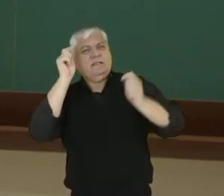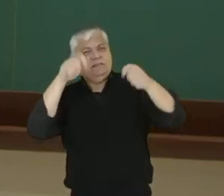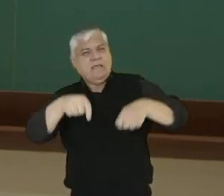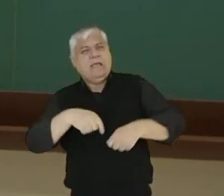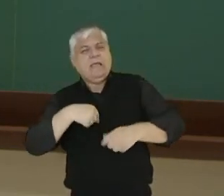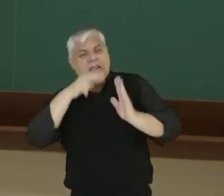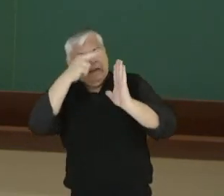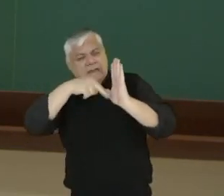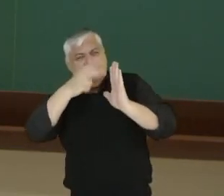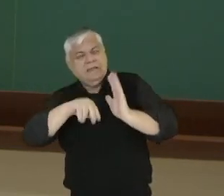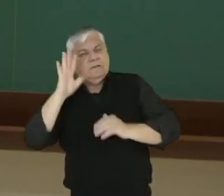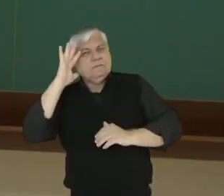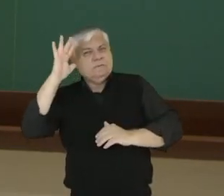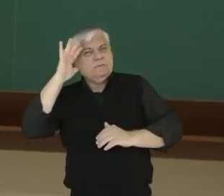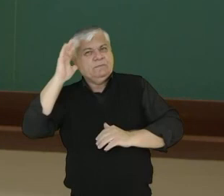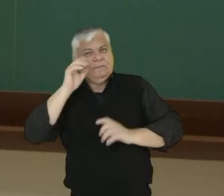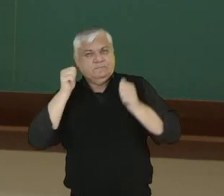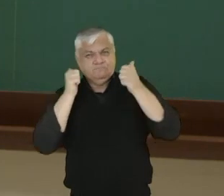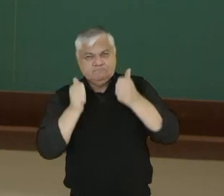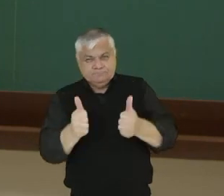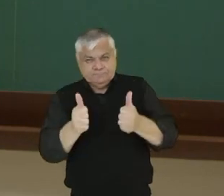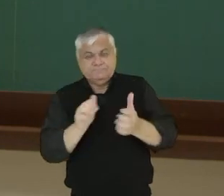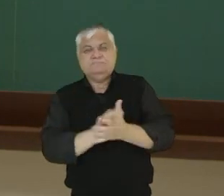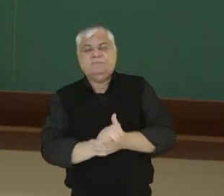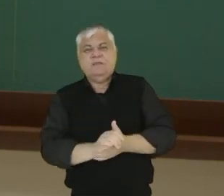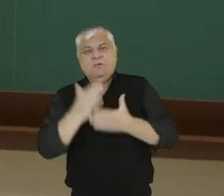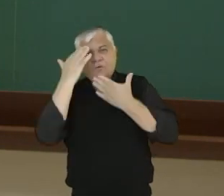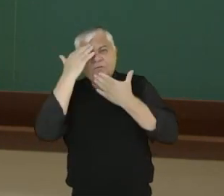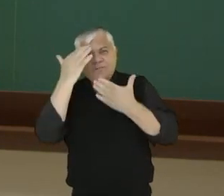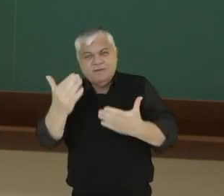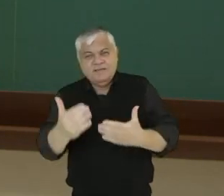pensar de uma forma diferente da física, ok? Obrigado a